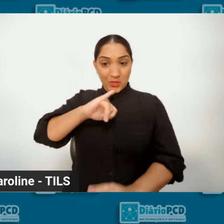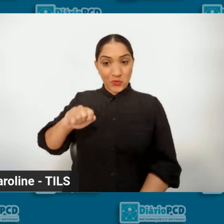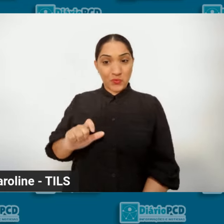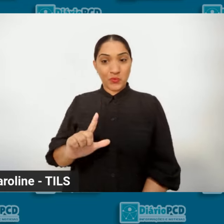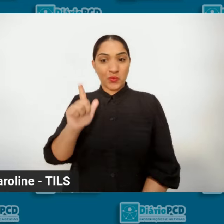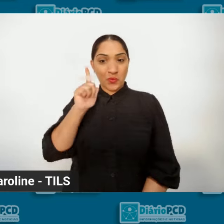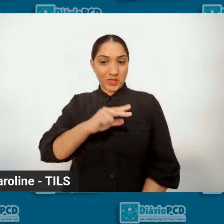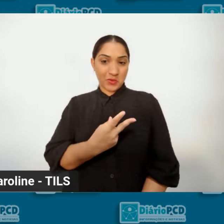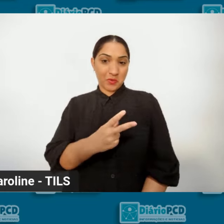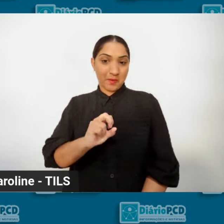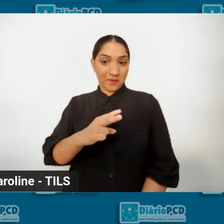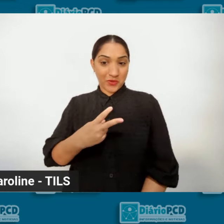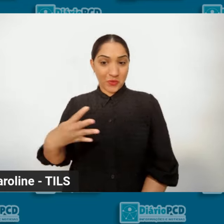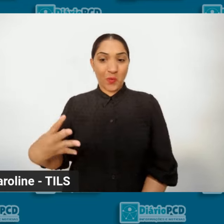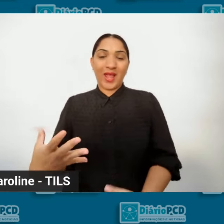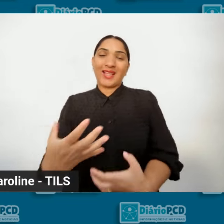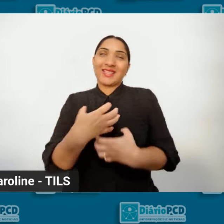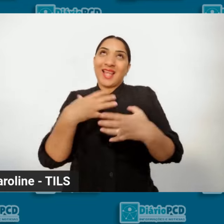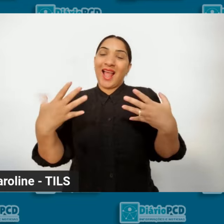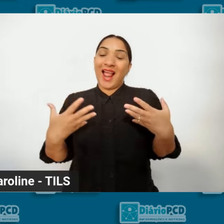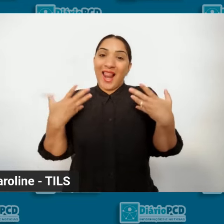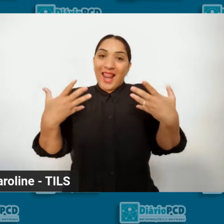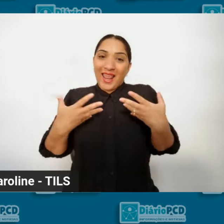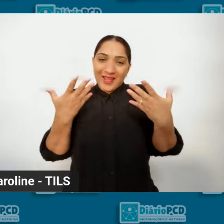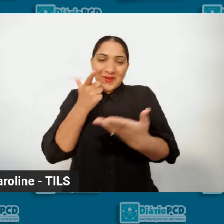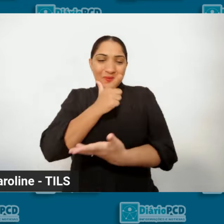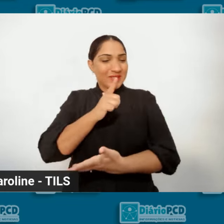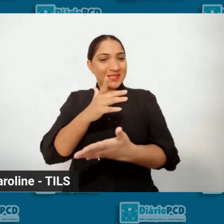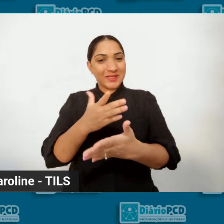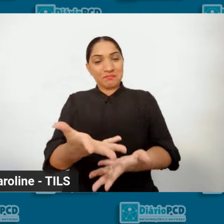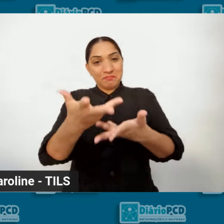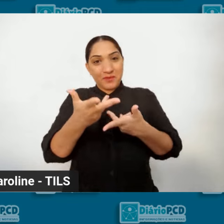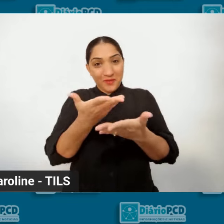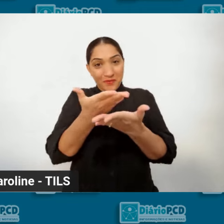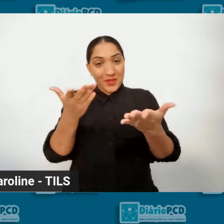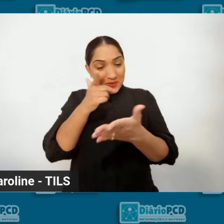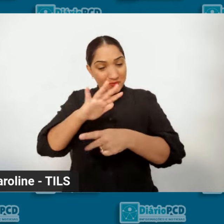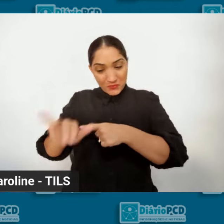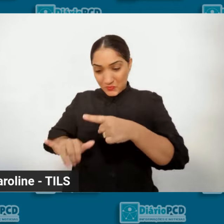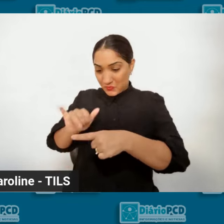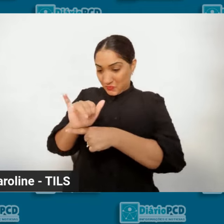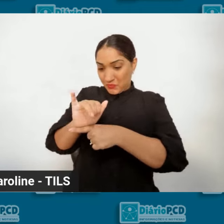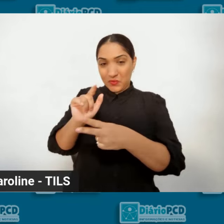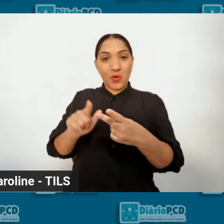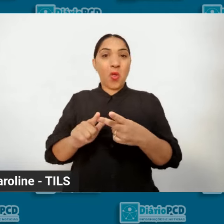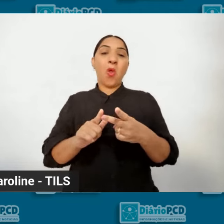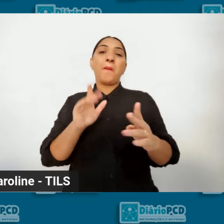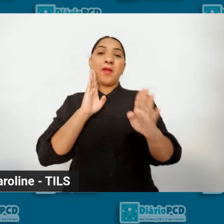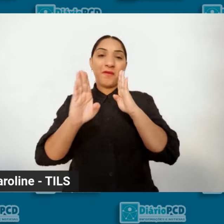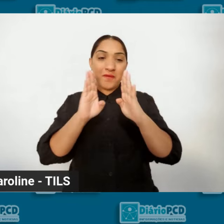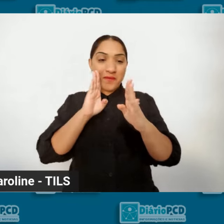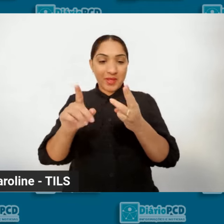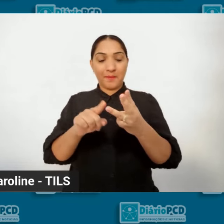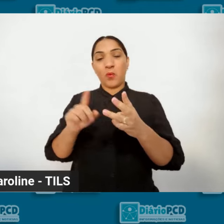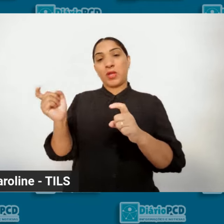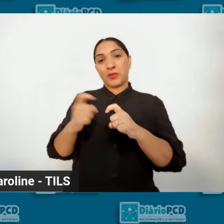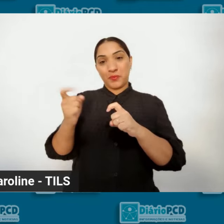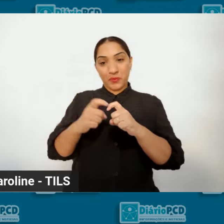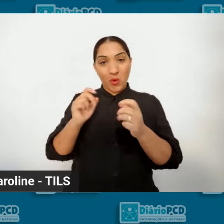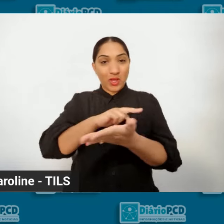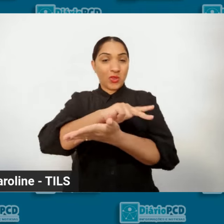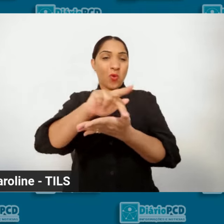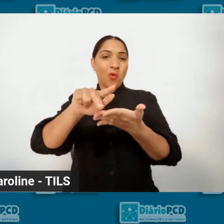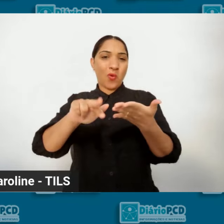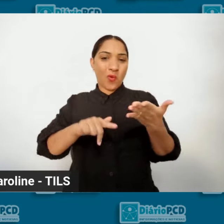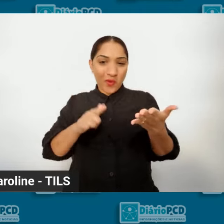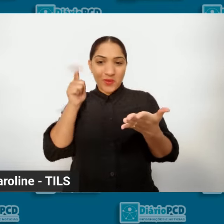julho de 2024, que alegria receber você aqui no nosso canal no YouTube, Facebook, TikTok, em todas as mídias sociais, é